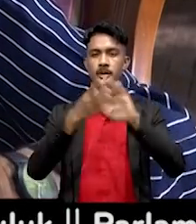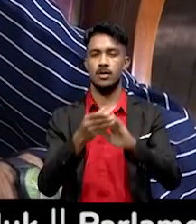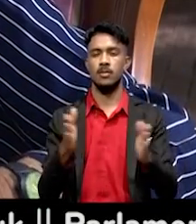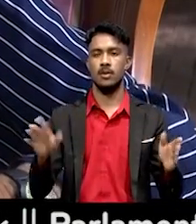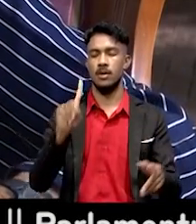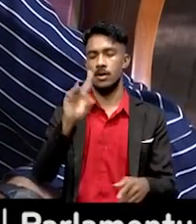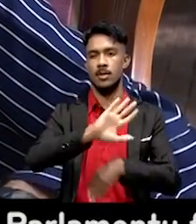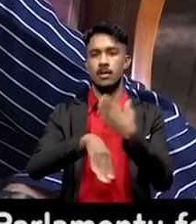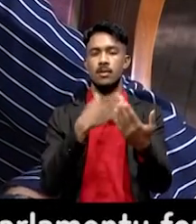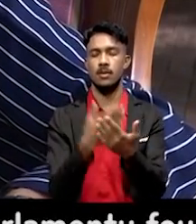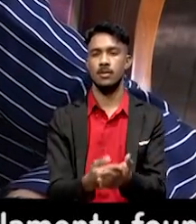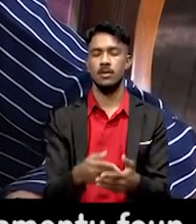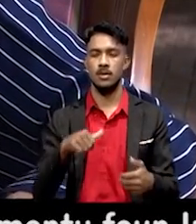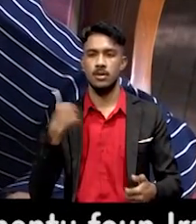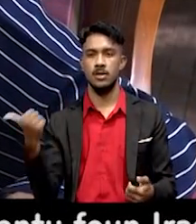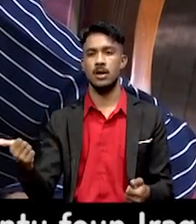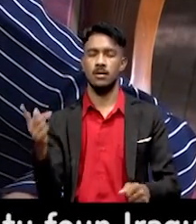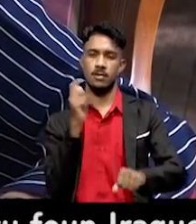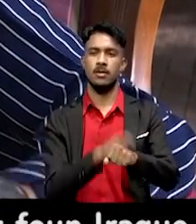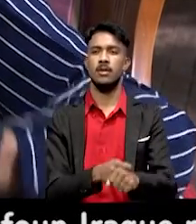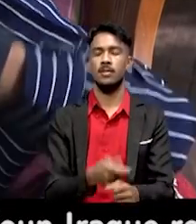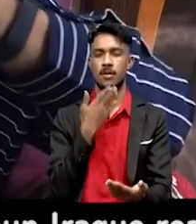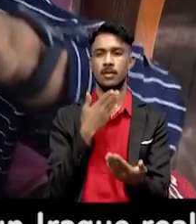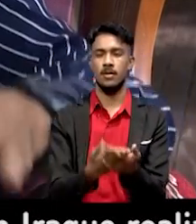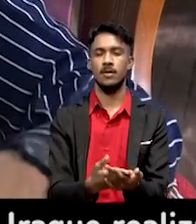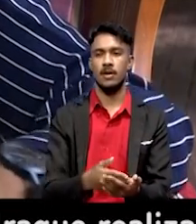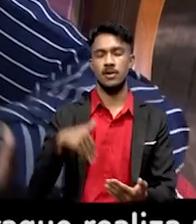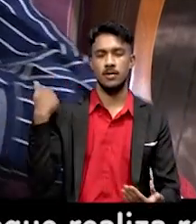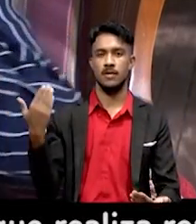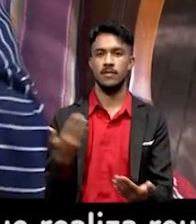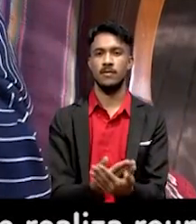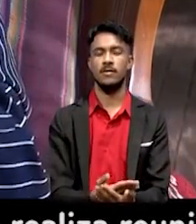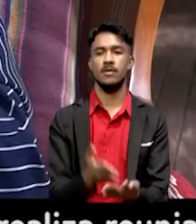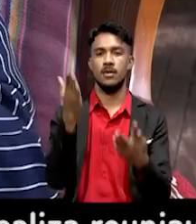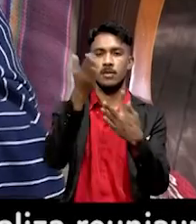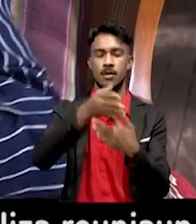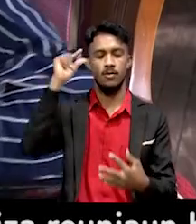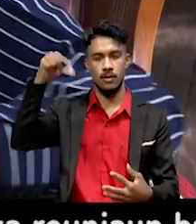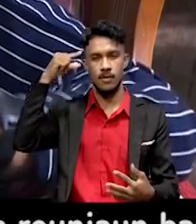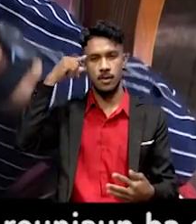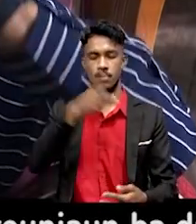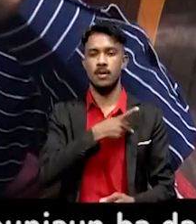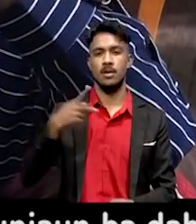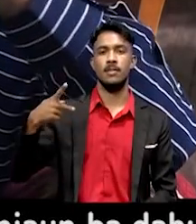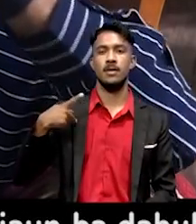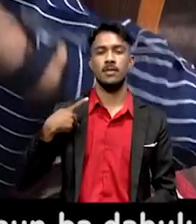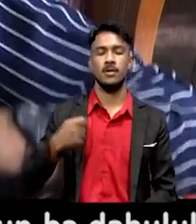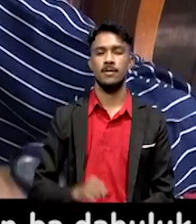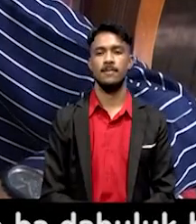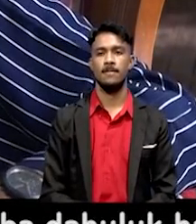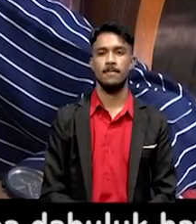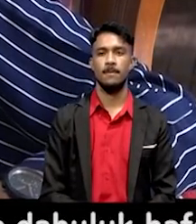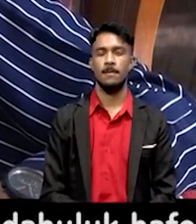Balum aproveita. Balum, geração fom, que tamba tinha no governo, tamba em parlamento, né?